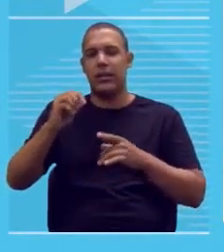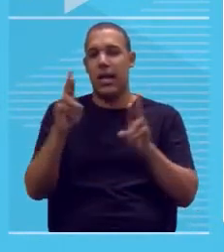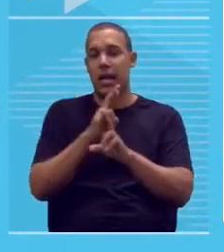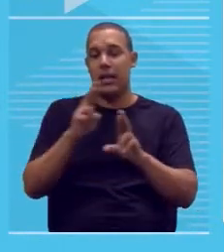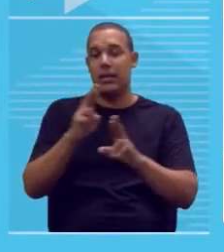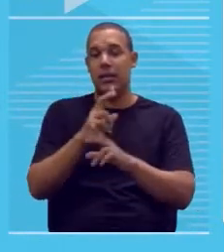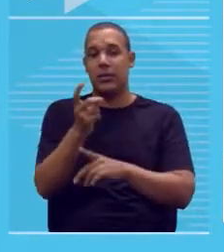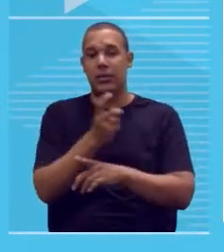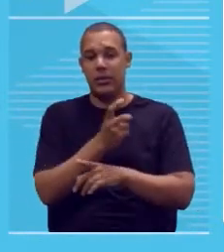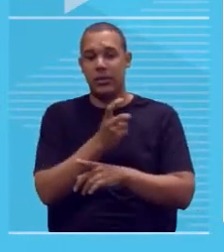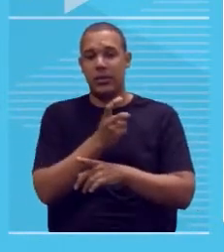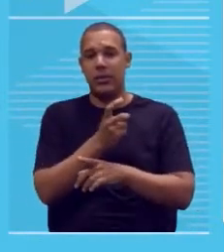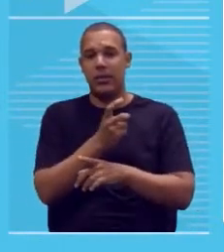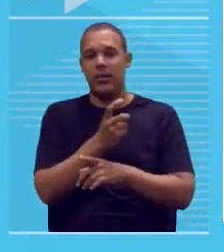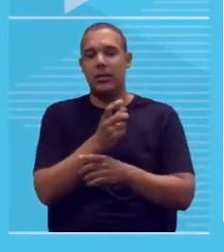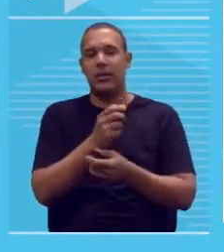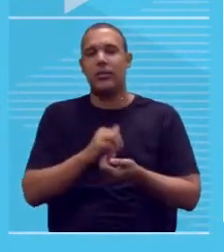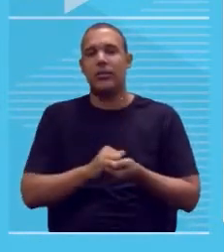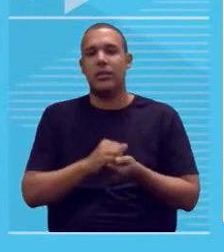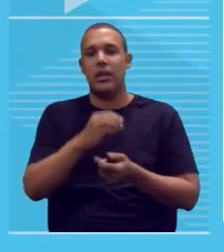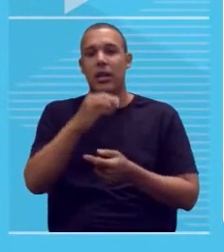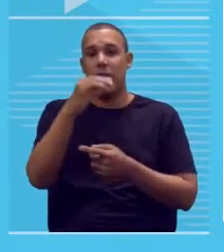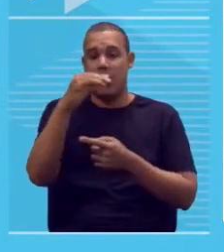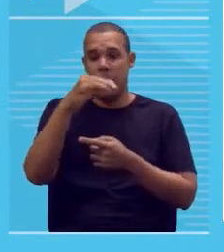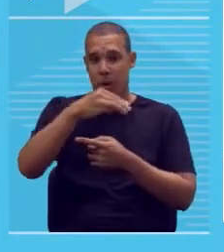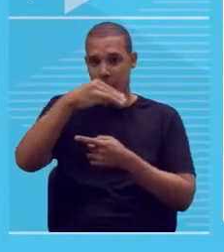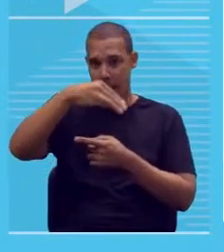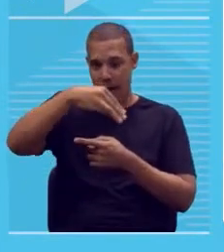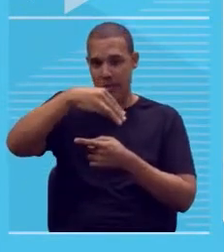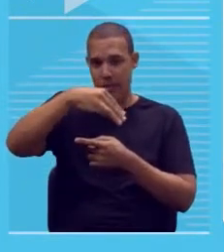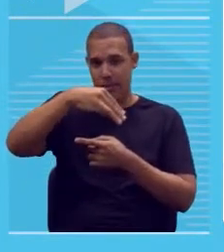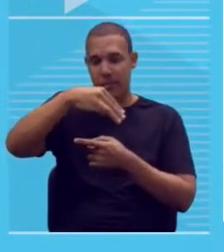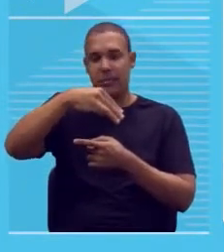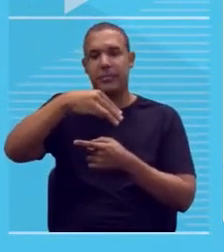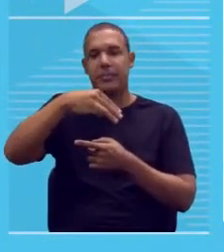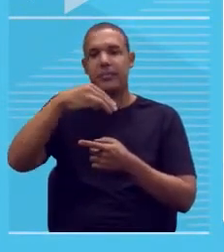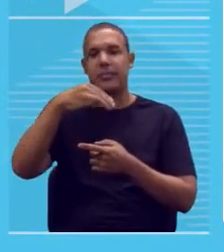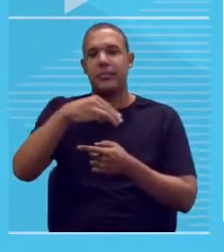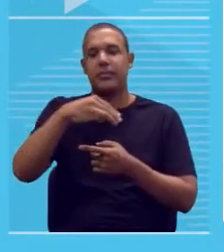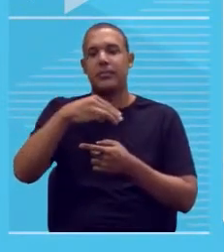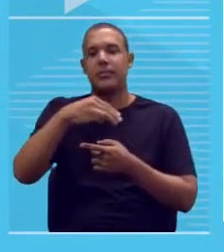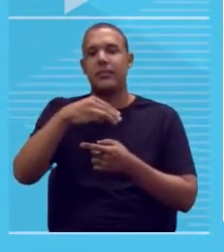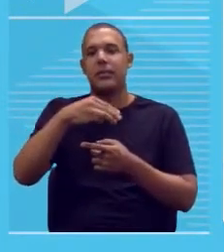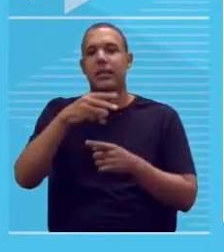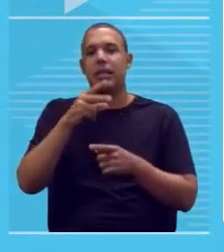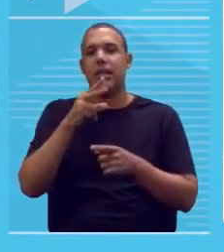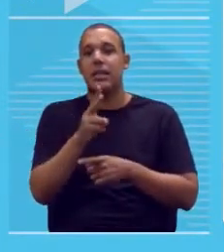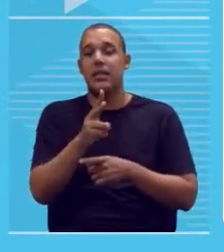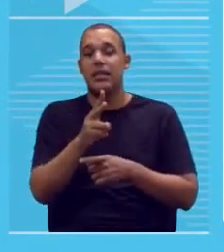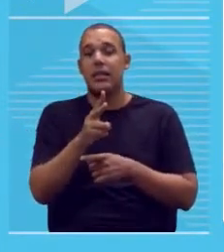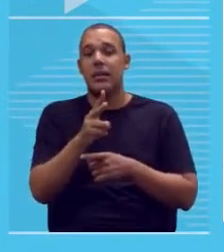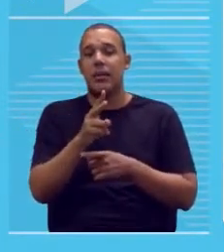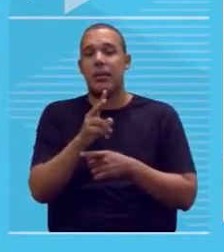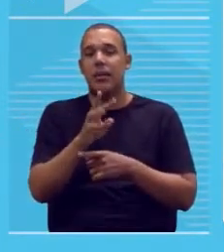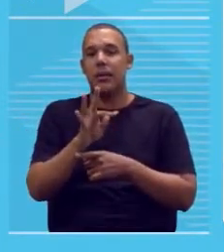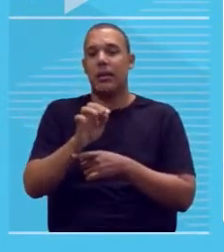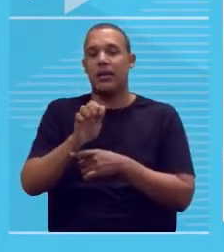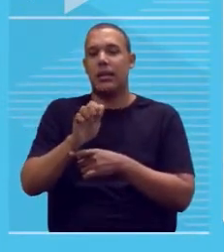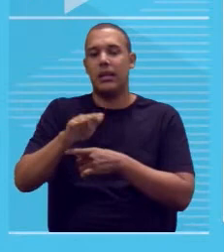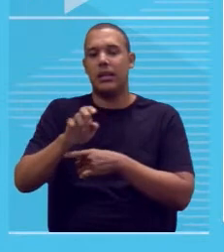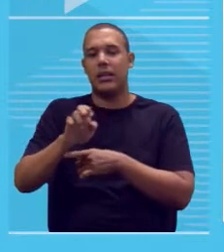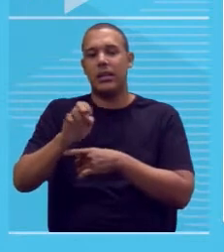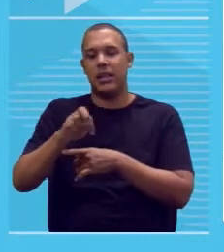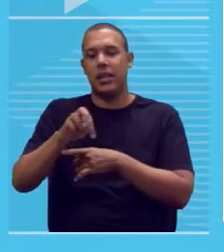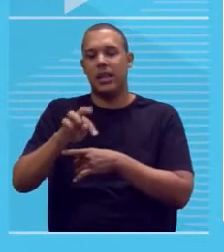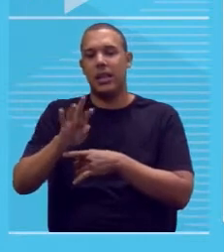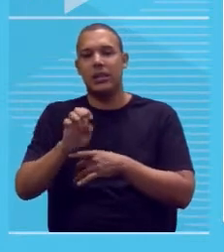O coeficiente angular, que lá nós representamos pela letrinha M, ele é dado sempre pela tangente do ângulo. Então,